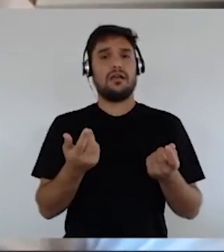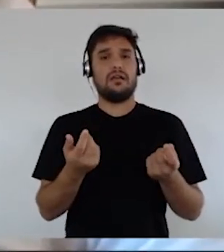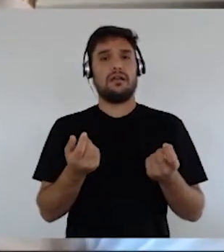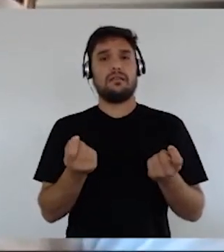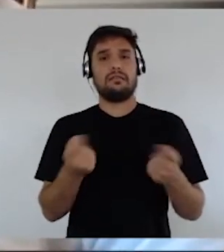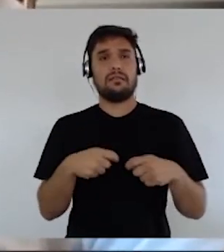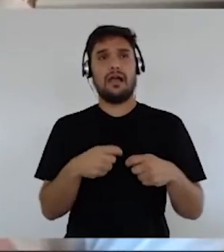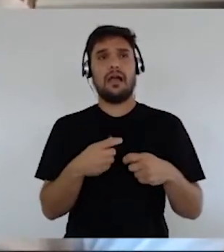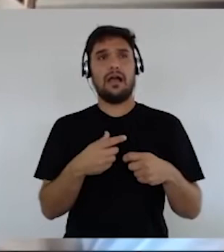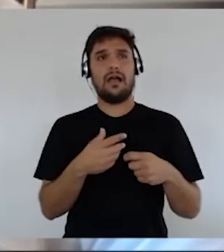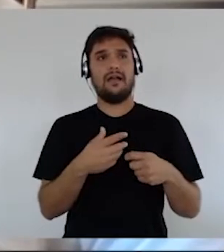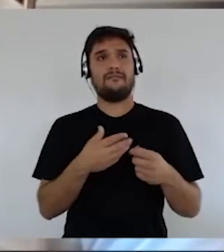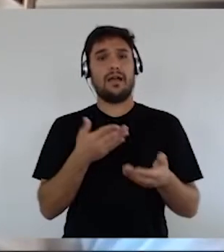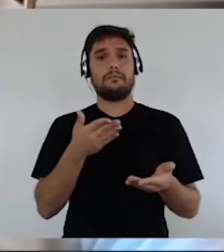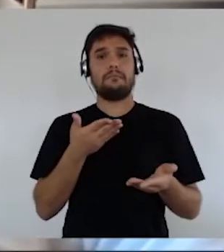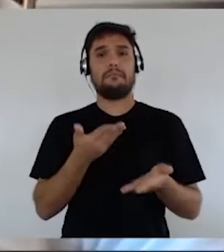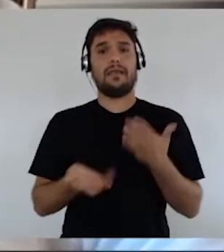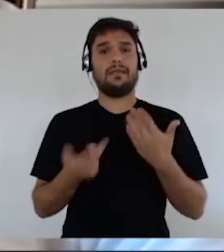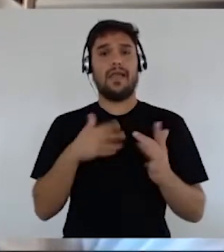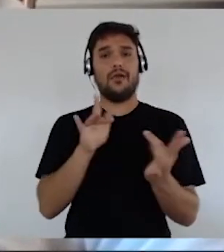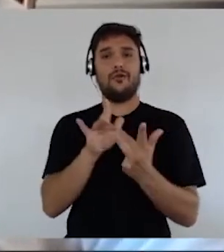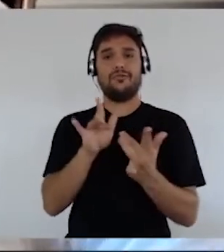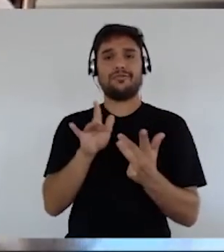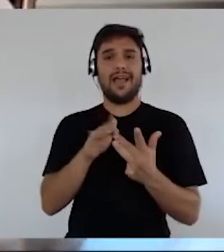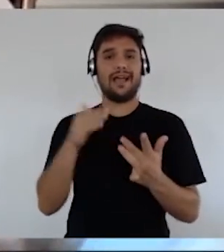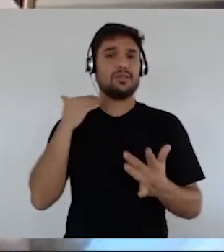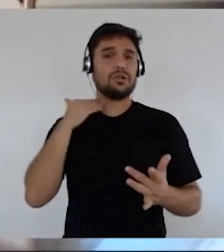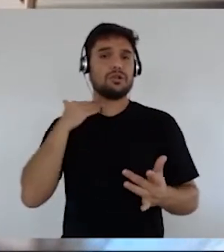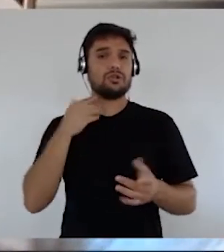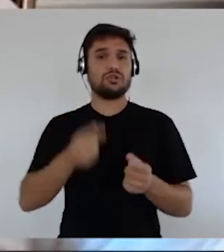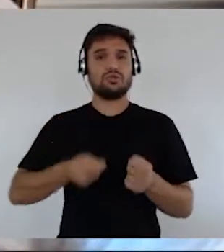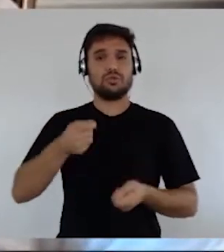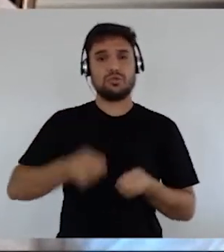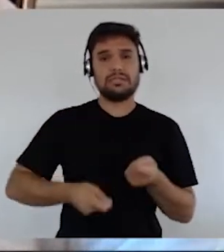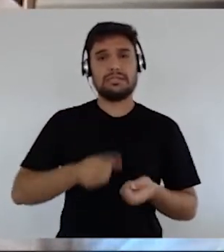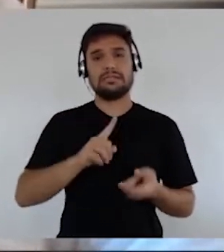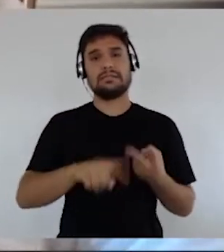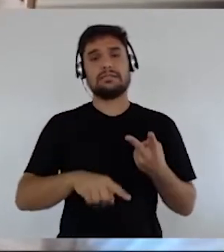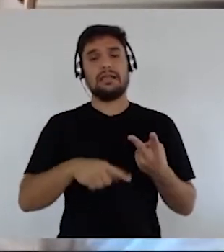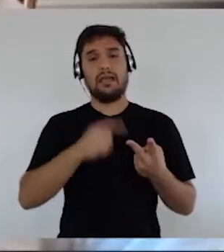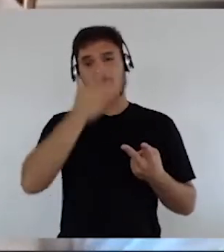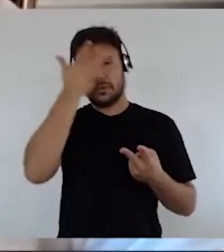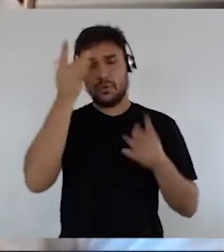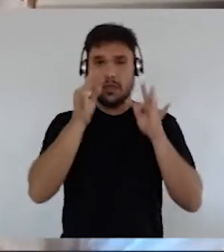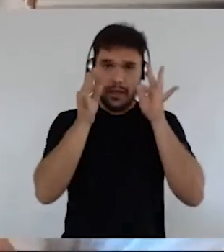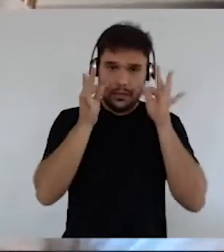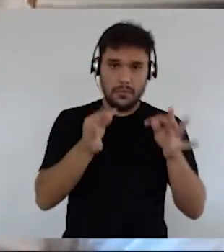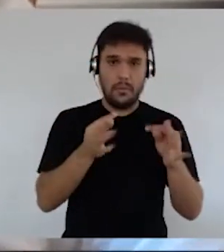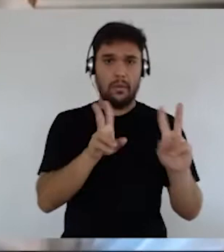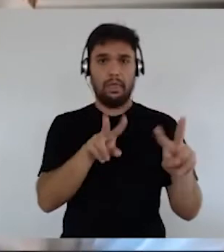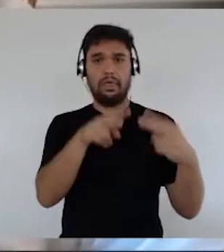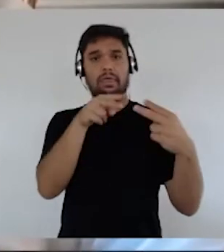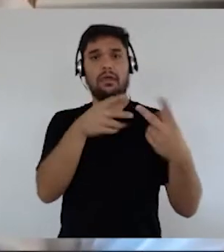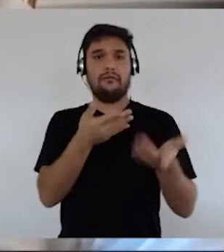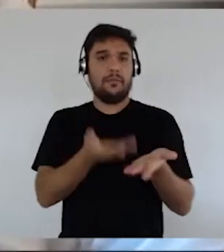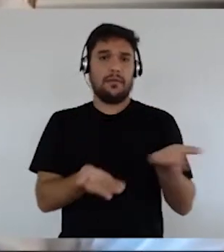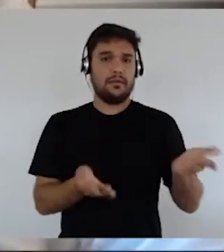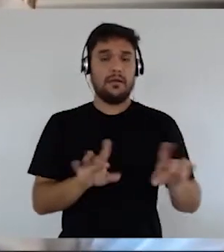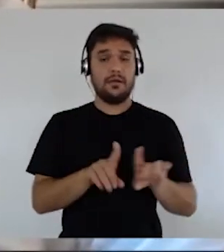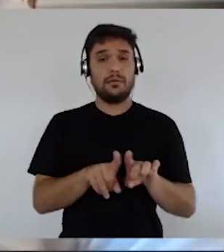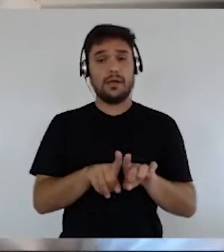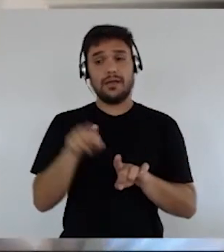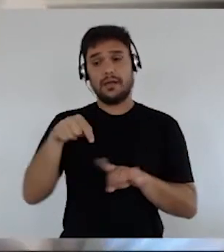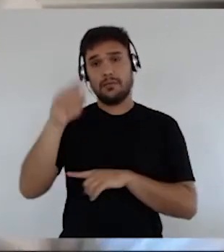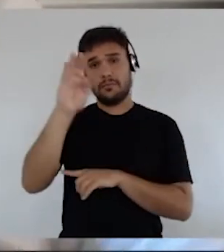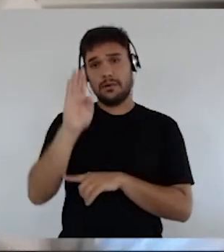virtude do contacto físico entre o juiz, as partes e as testemunhas. Por isso, sei que no ordenamento jurídico